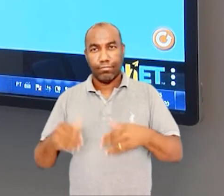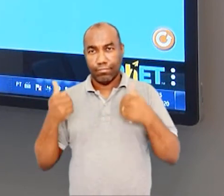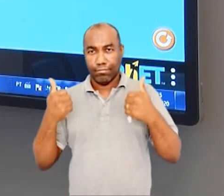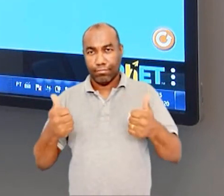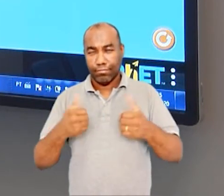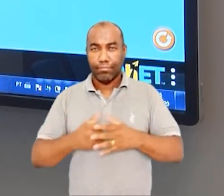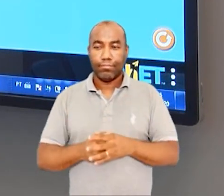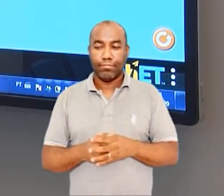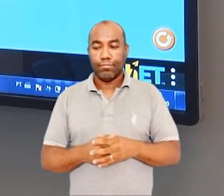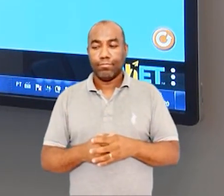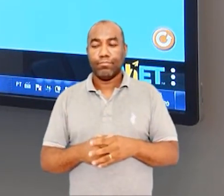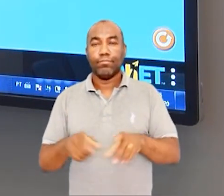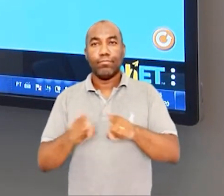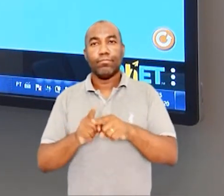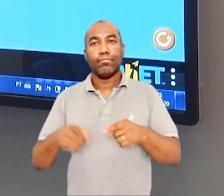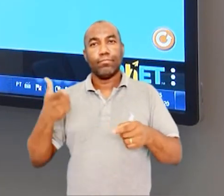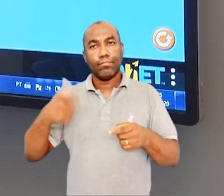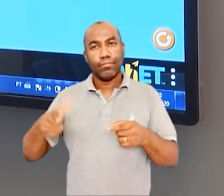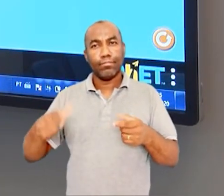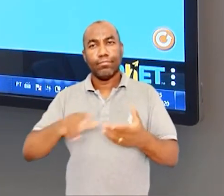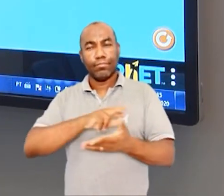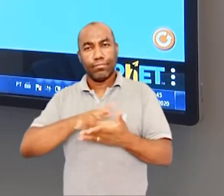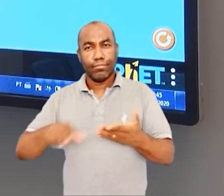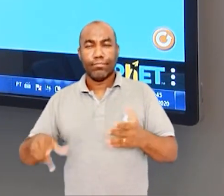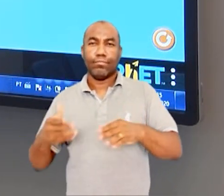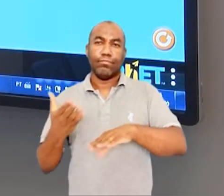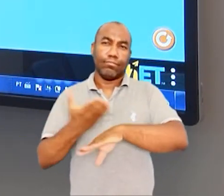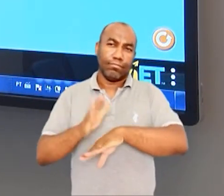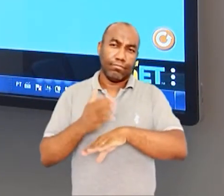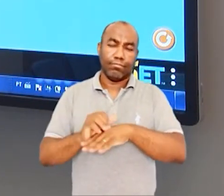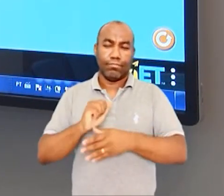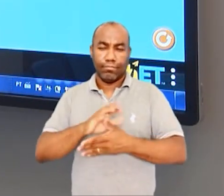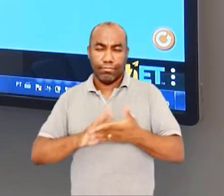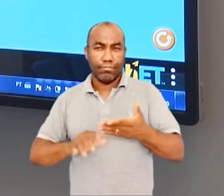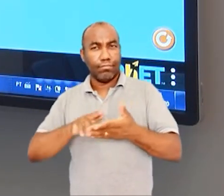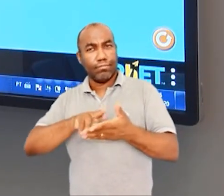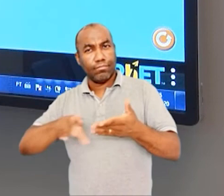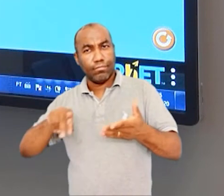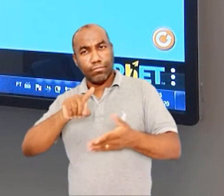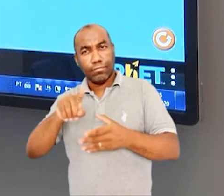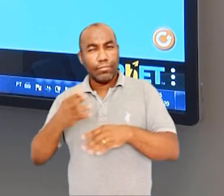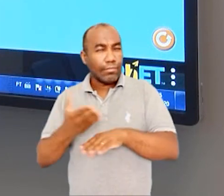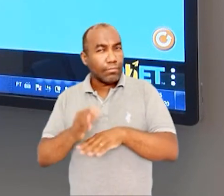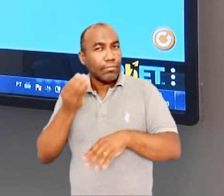várias atividades, vários exercícios, mas essa é uma